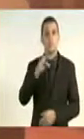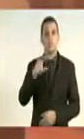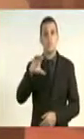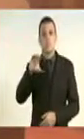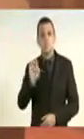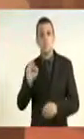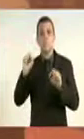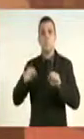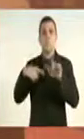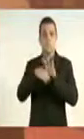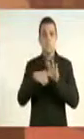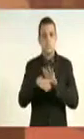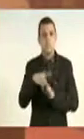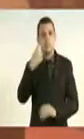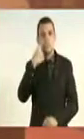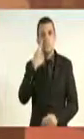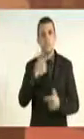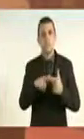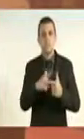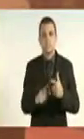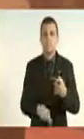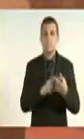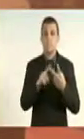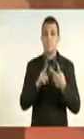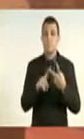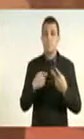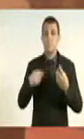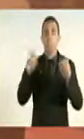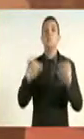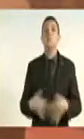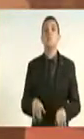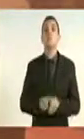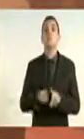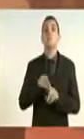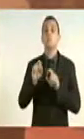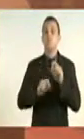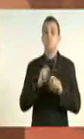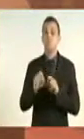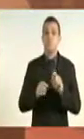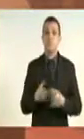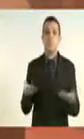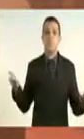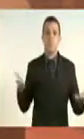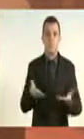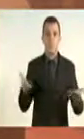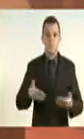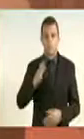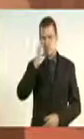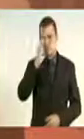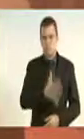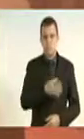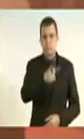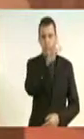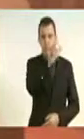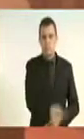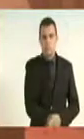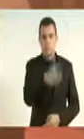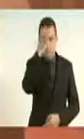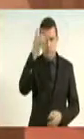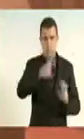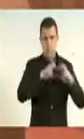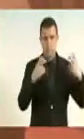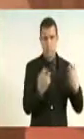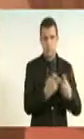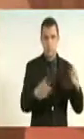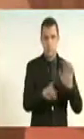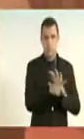Estado sobre essa situação. Segundo, deixar bem claro, não está sendo questionado nenhuma conduta dos membros da comissão